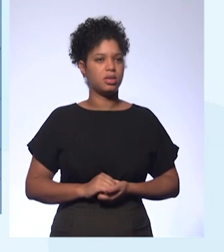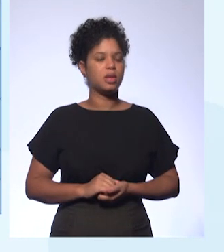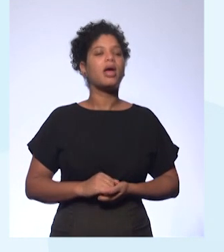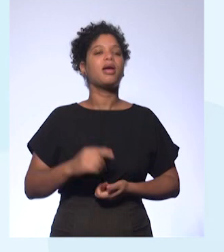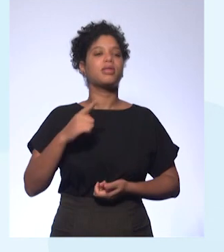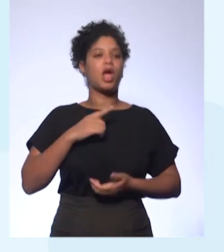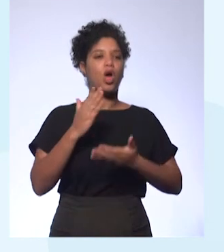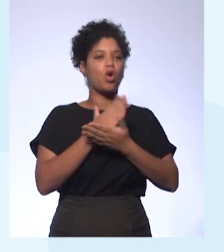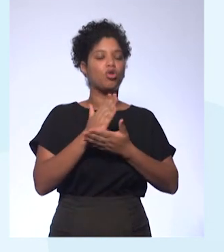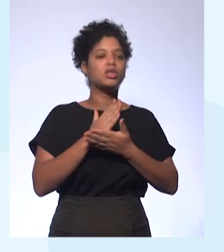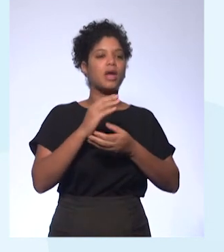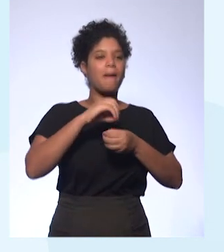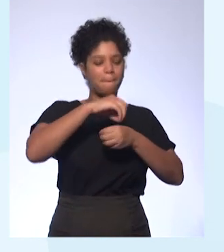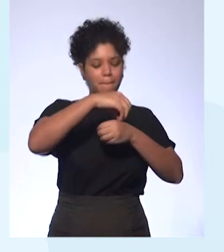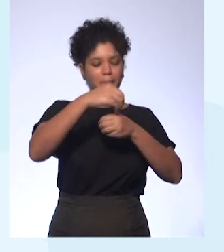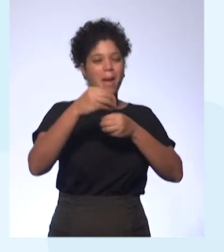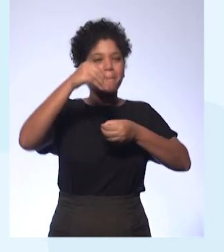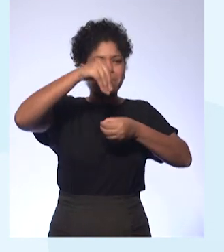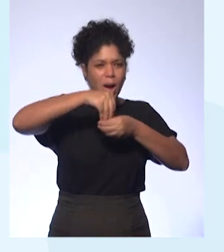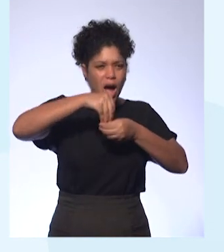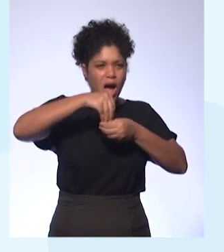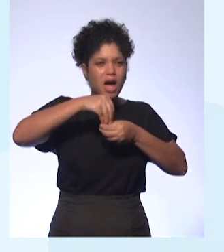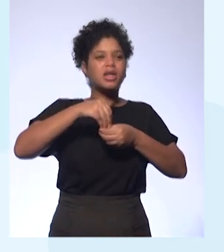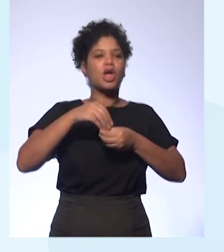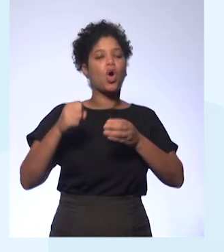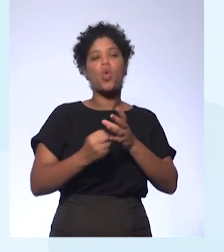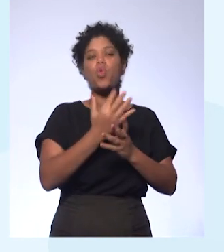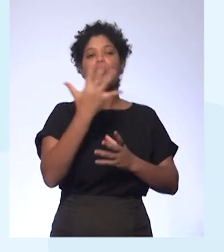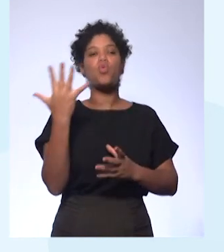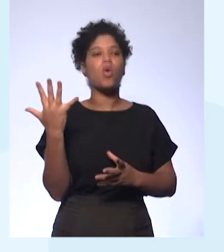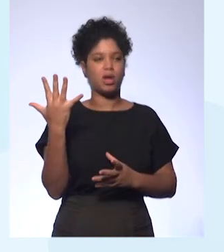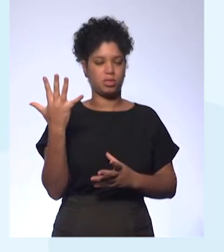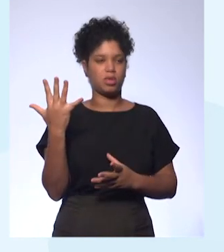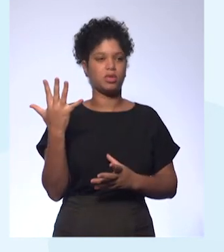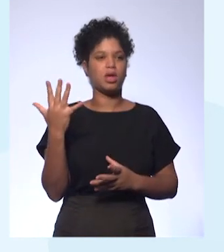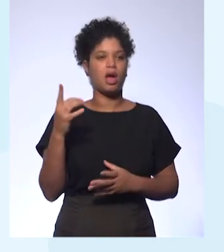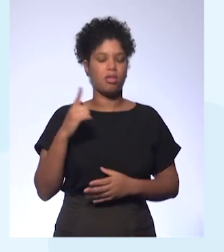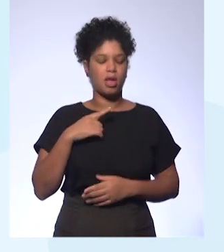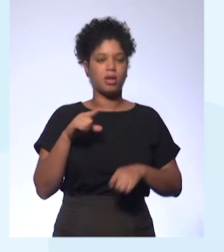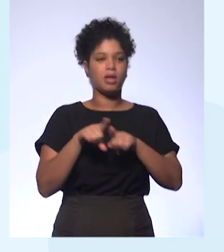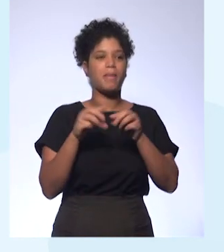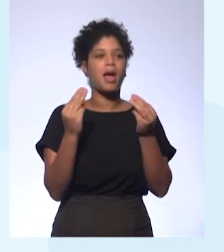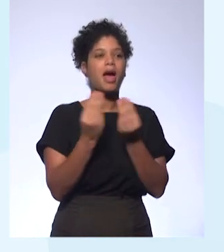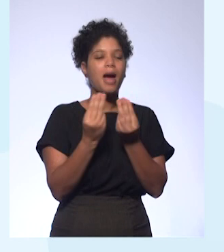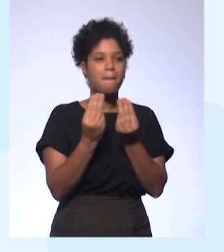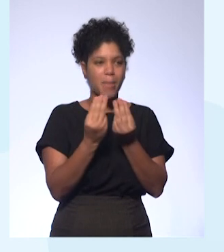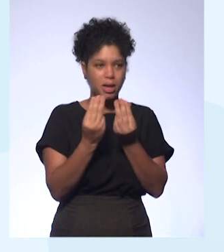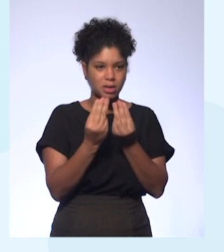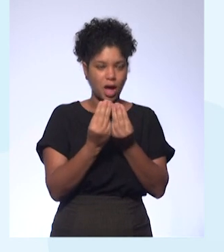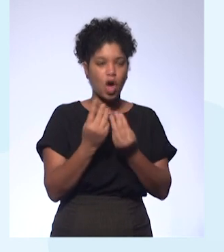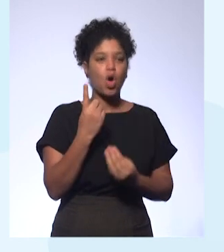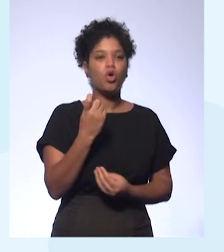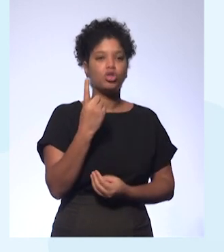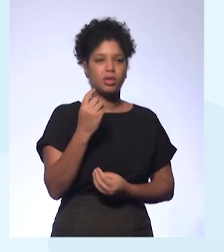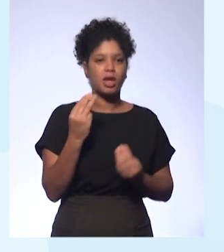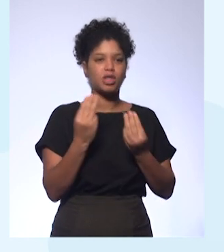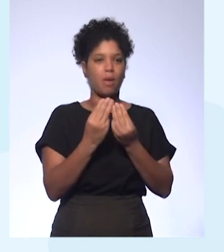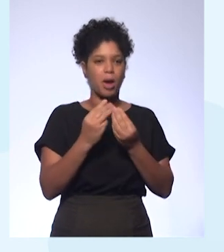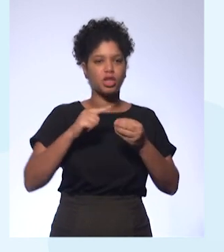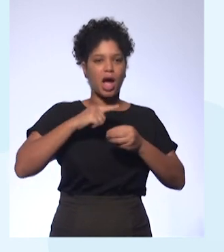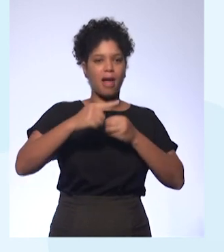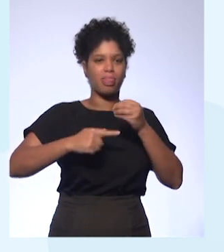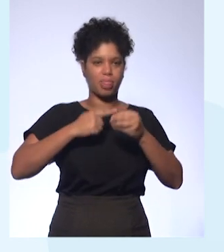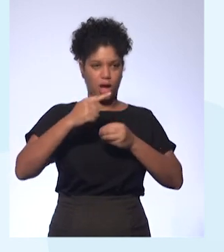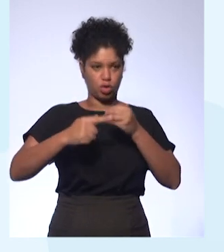número de partículas, aí nós temos a quantidade de massa em unidade de massa atômica, aqui